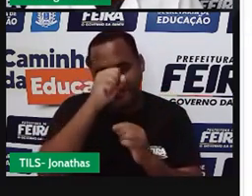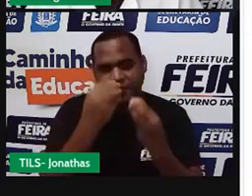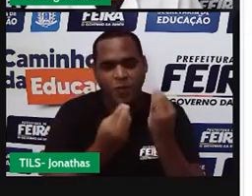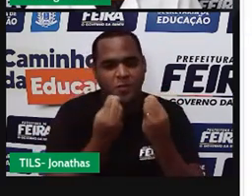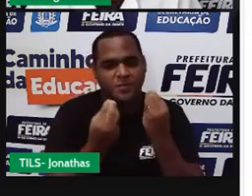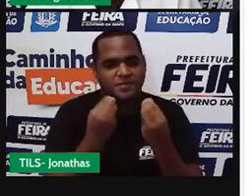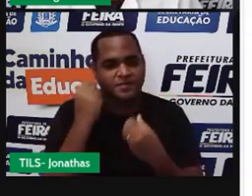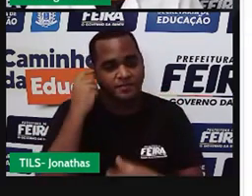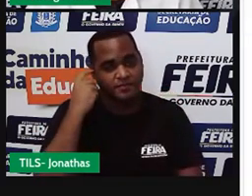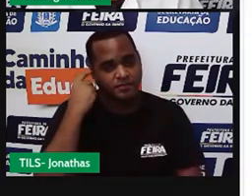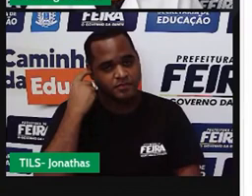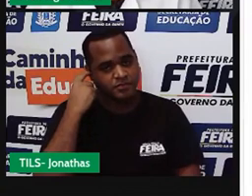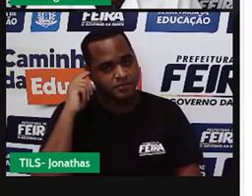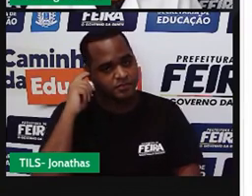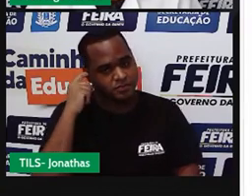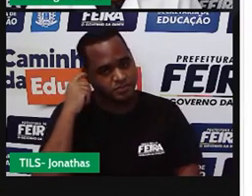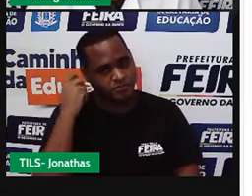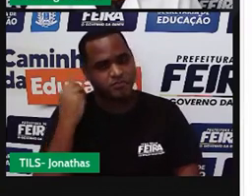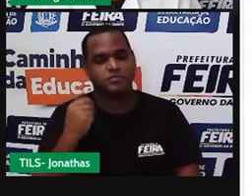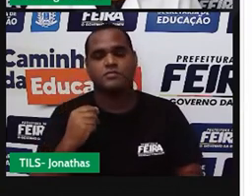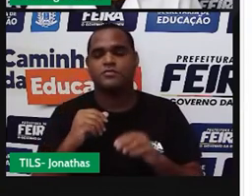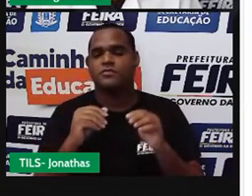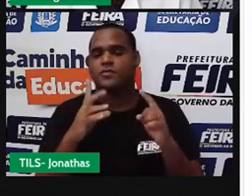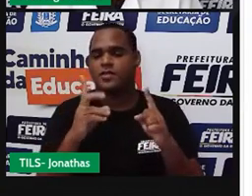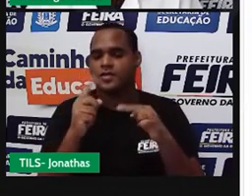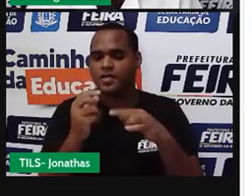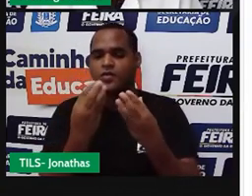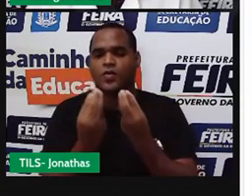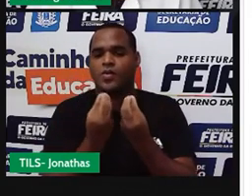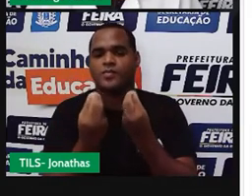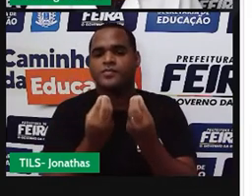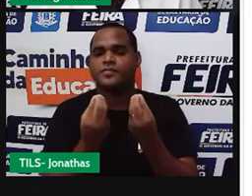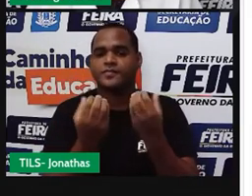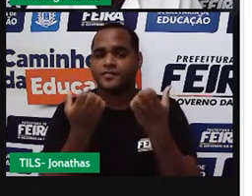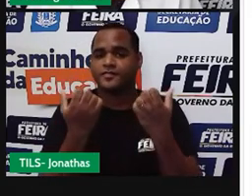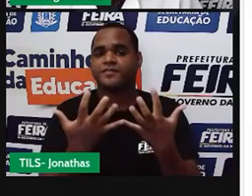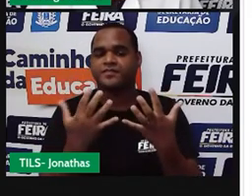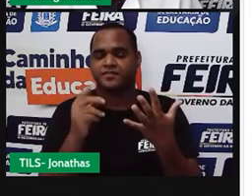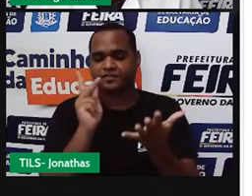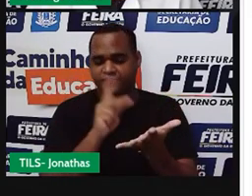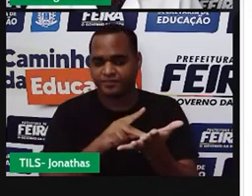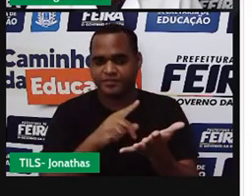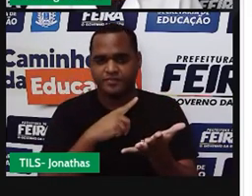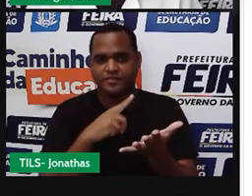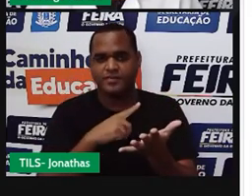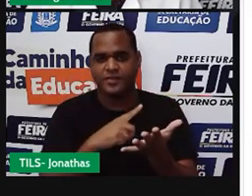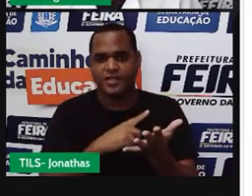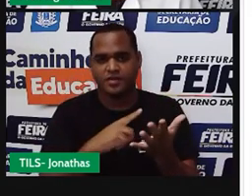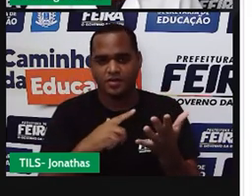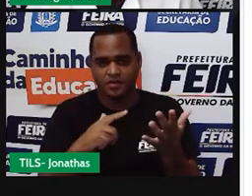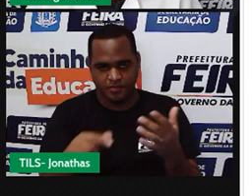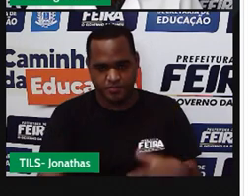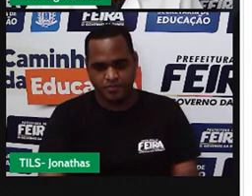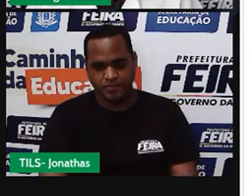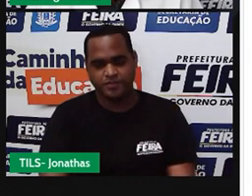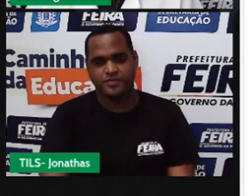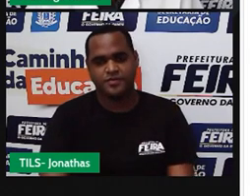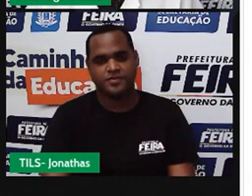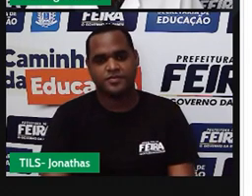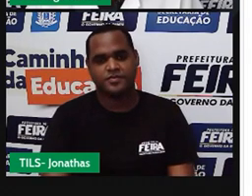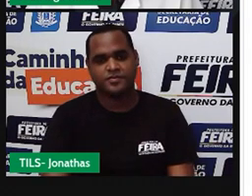Como é que se faz para calcular a área de frangos dessa forma aqui olha só